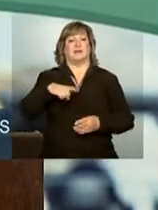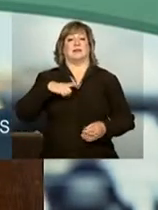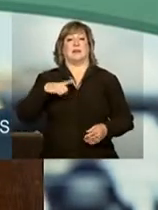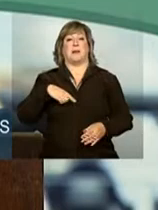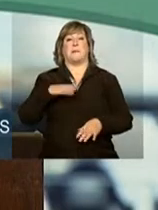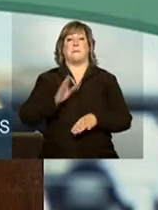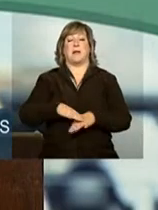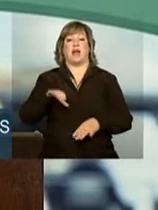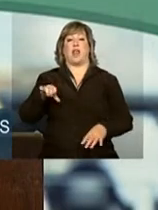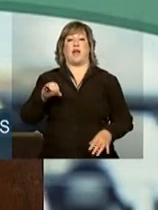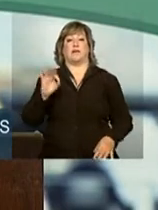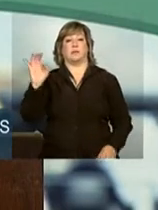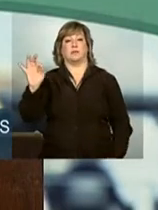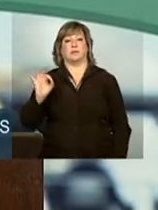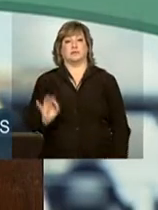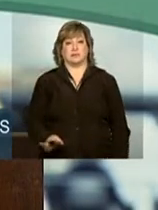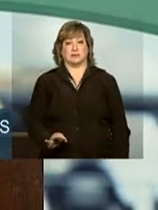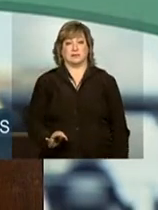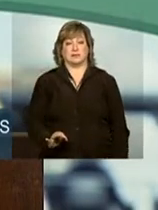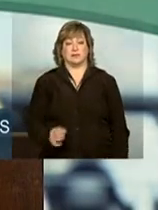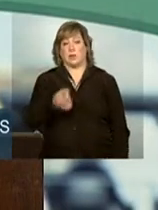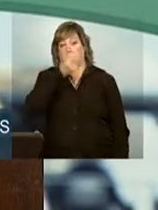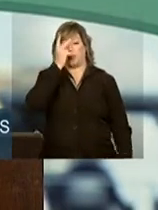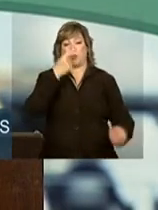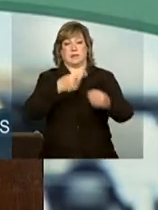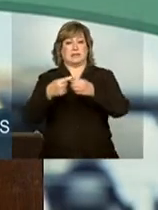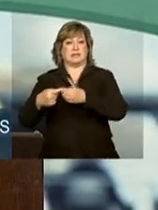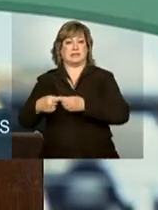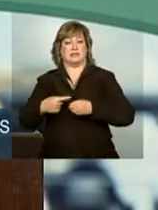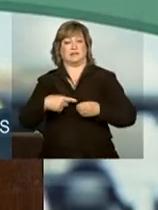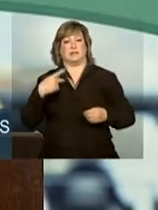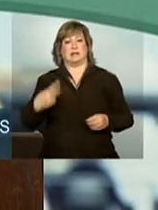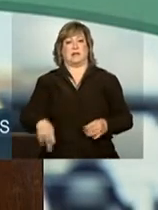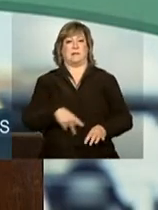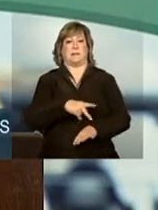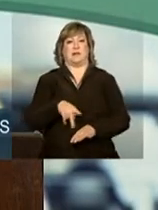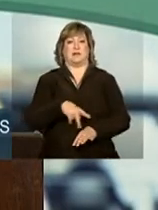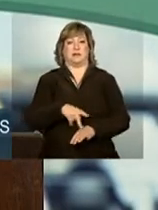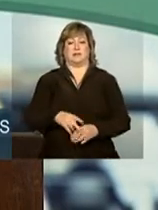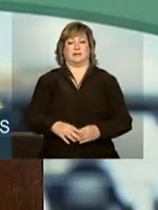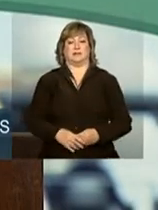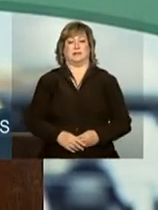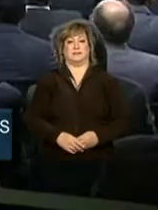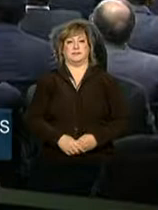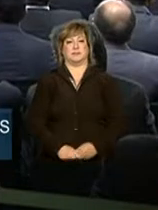de 90% dos municípios desse país. E como eu prometi...